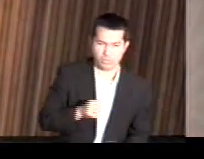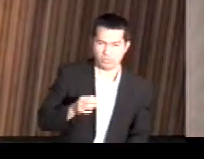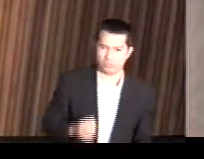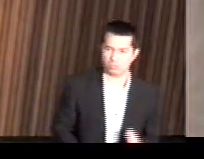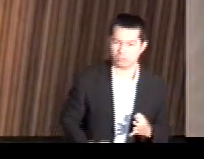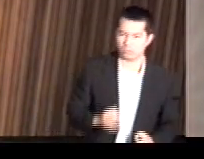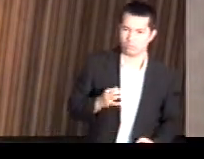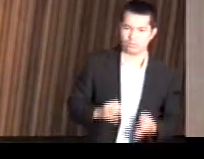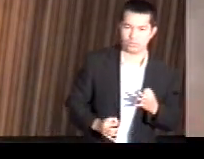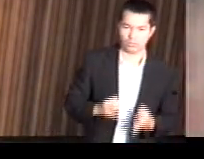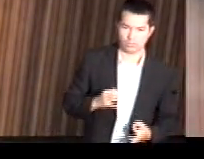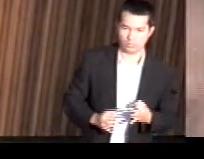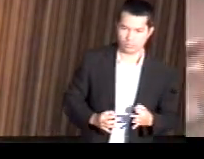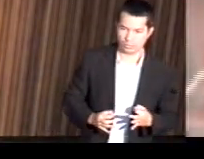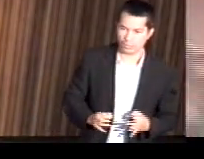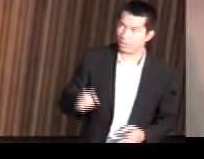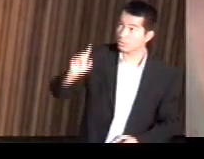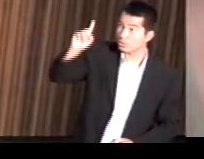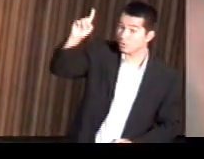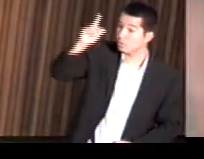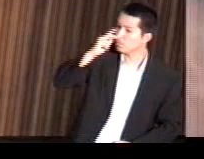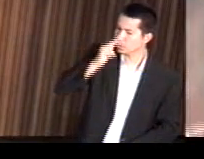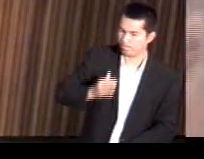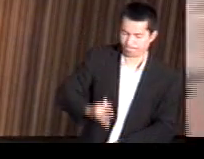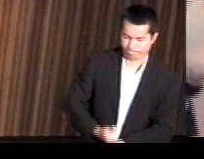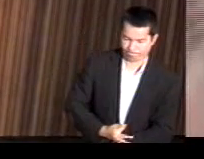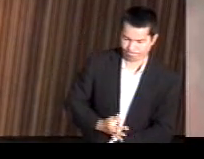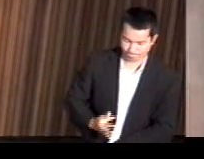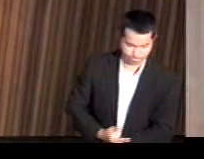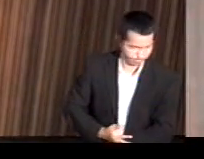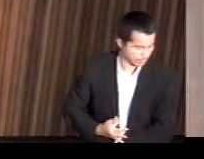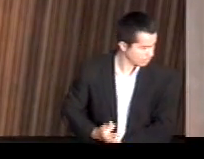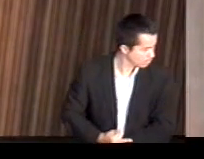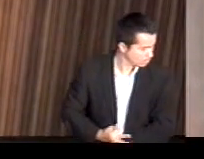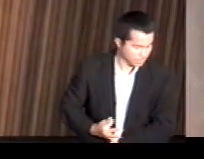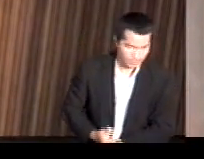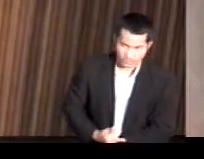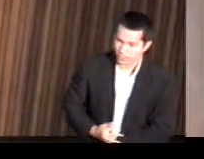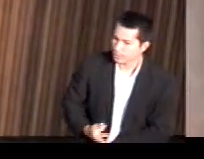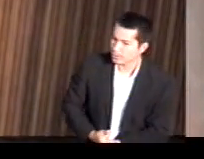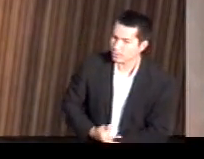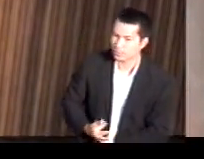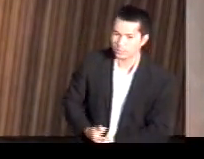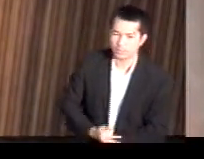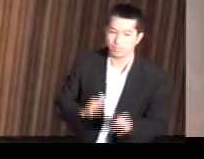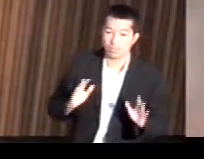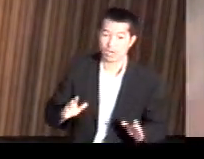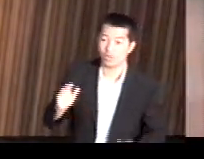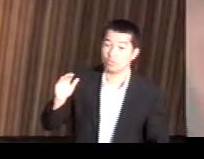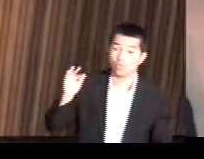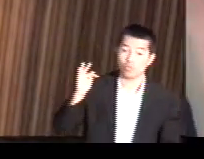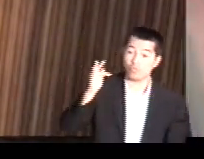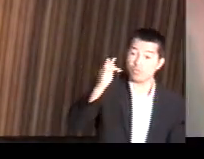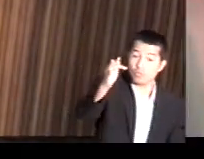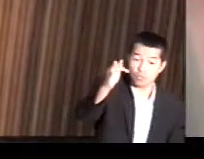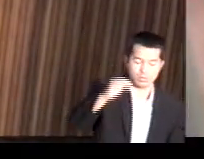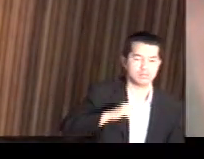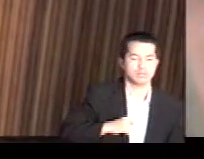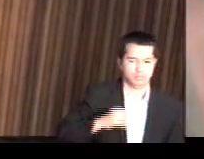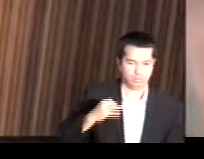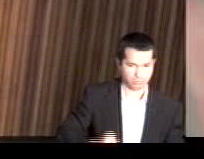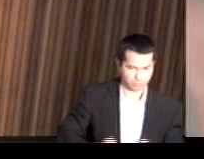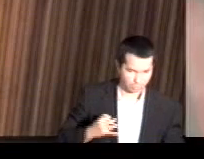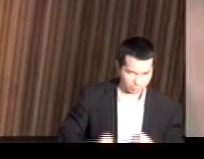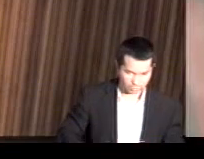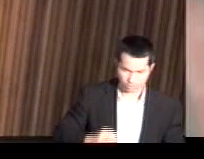porque Deus teve que aguentar Satanás passeando até no céu, como está lá em Jó capítulo 1, e ainda tirando satisfações, está lá, lê